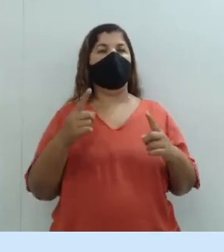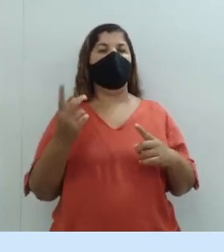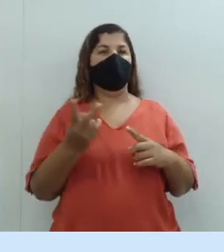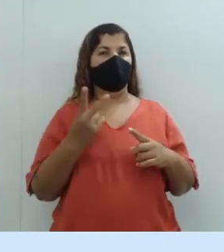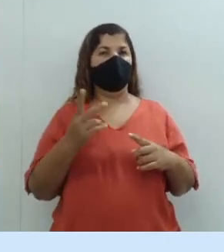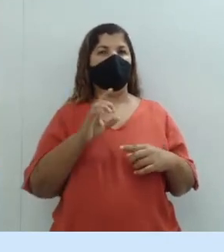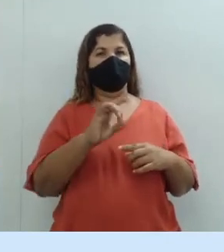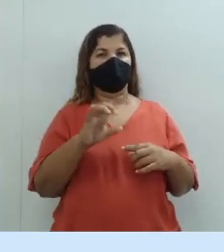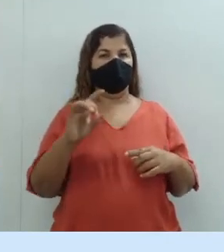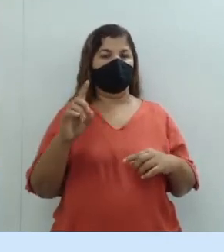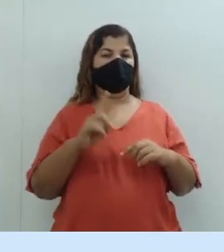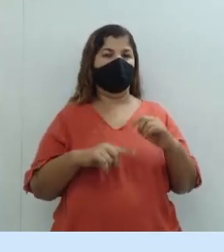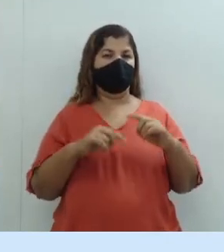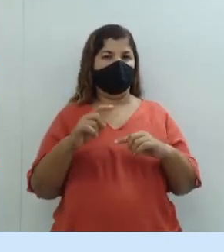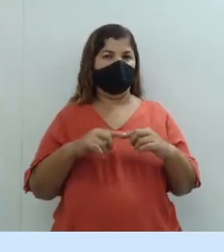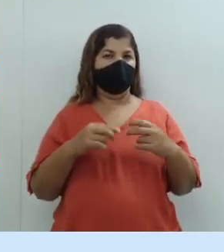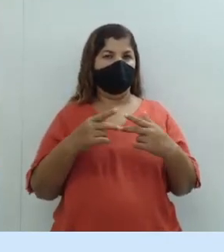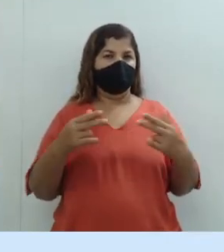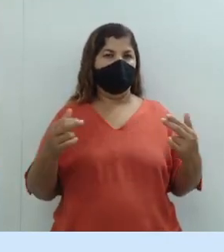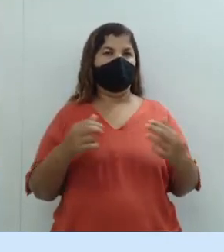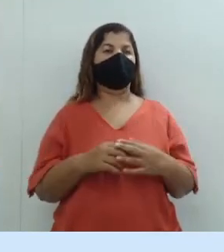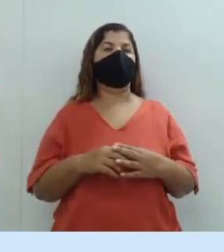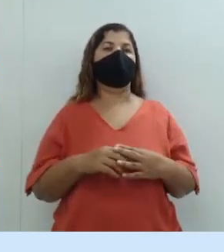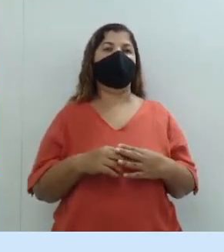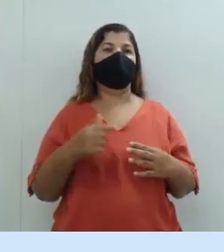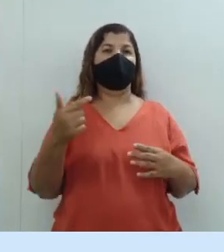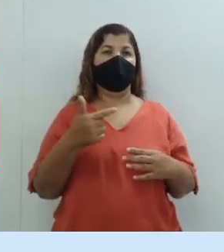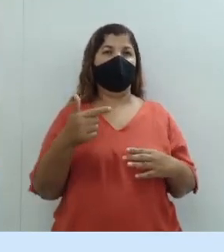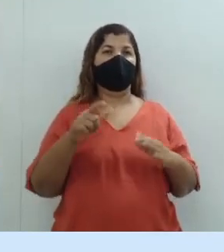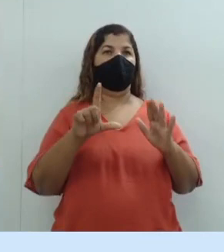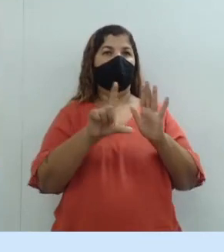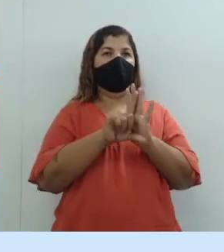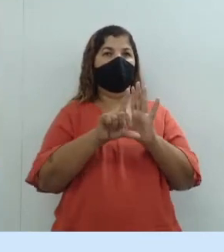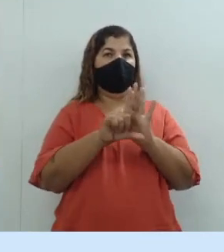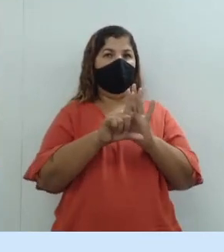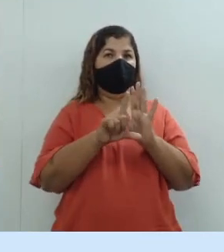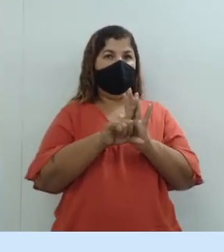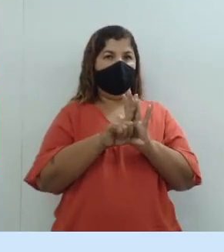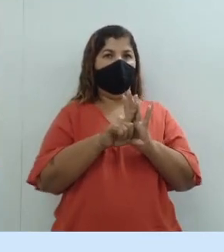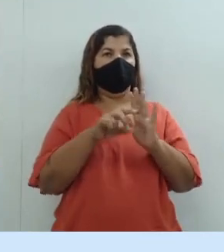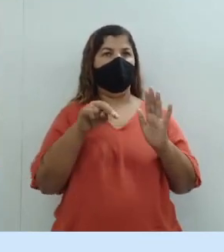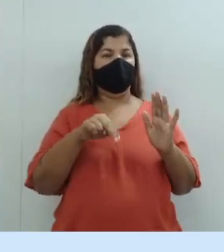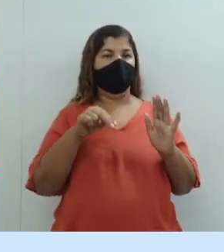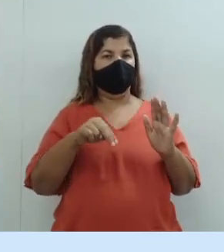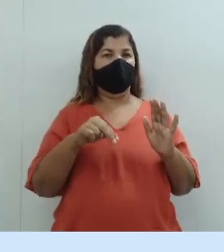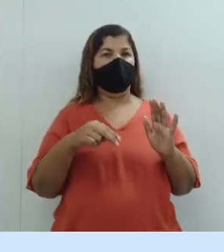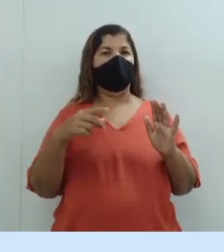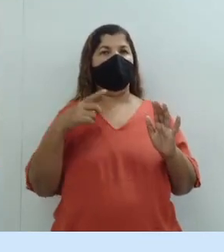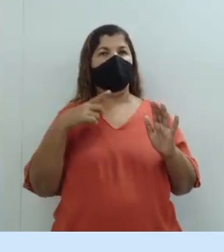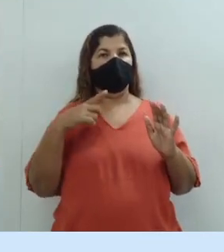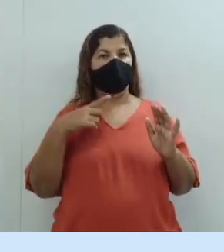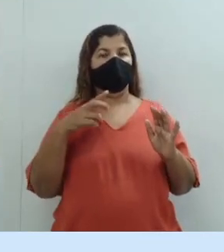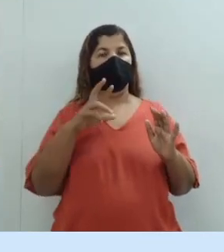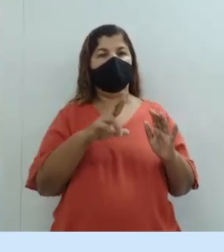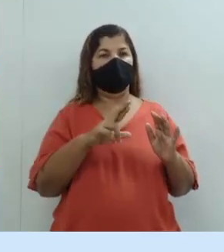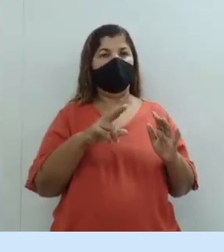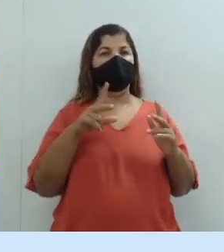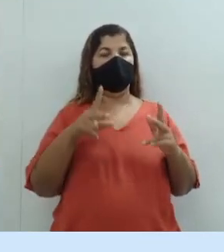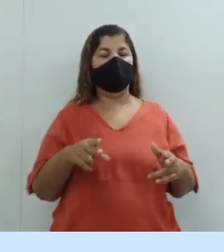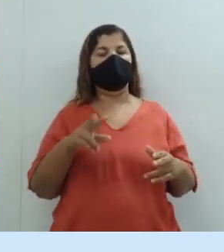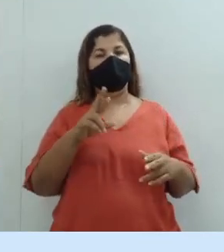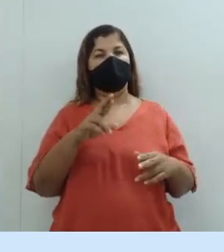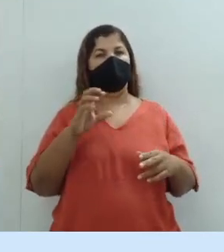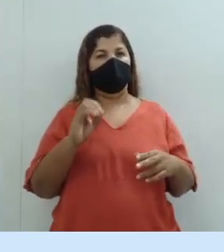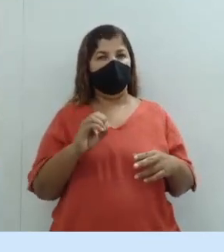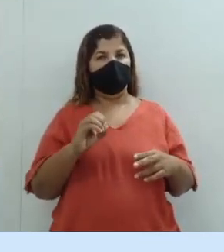cada material. Então a segunda lei de Newton vai dizer que a resistência R é igual a Rho multiplicado pelo comprimento, que é L,